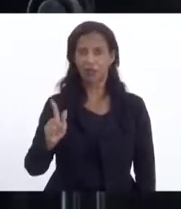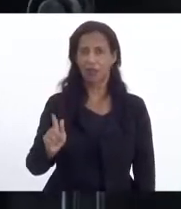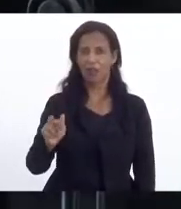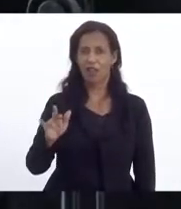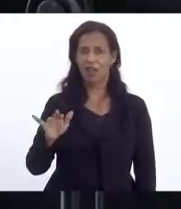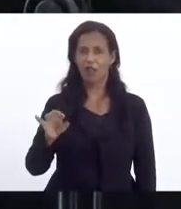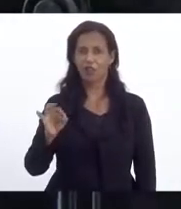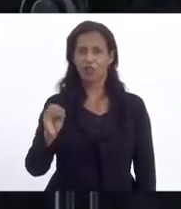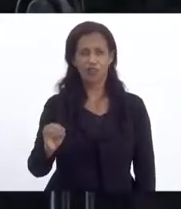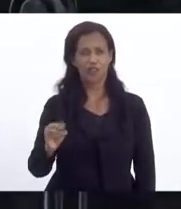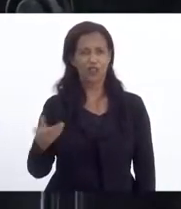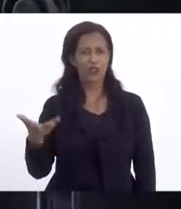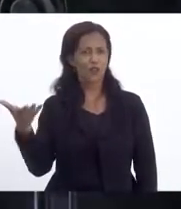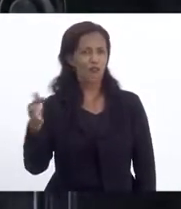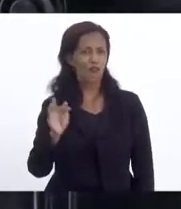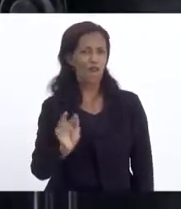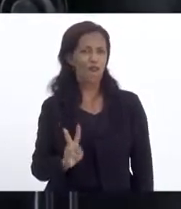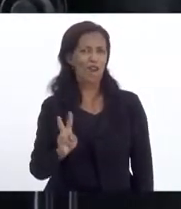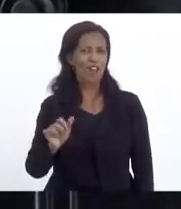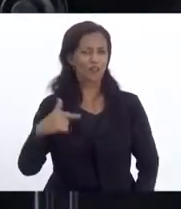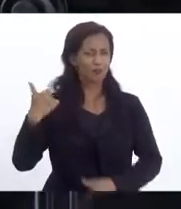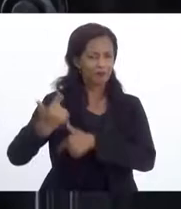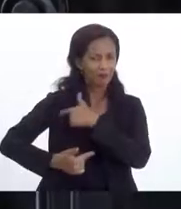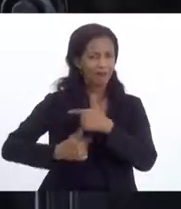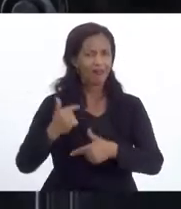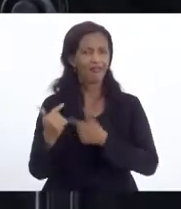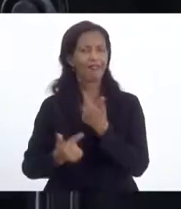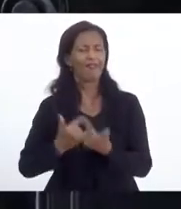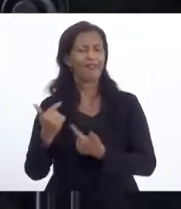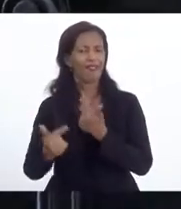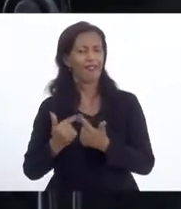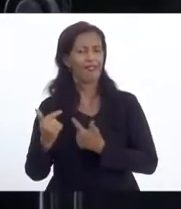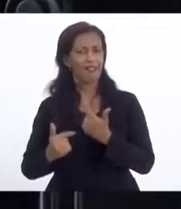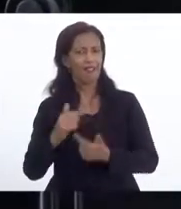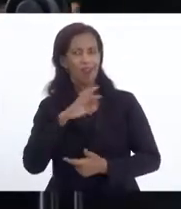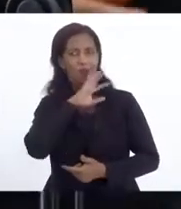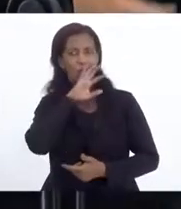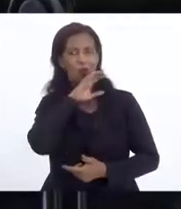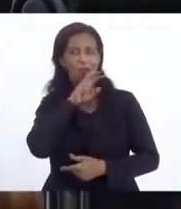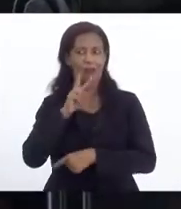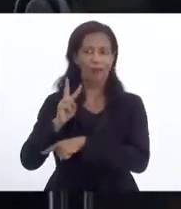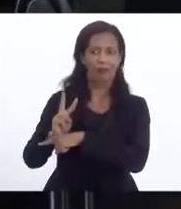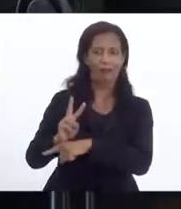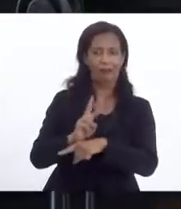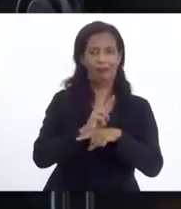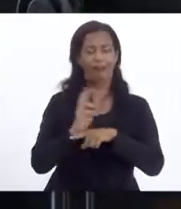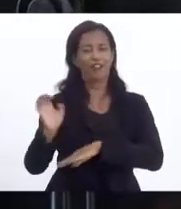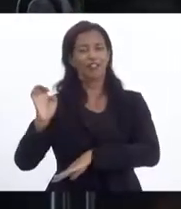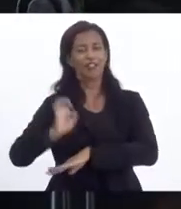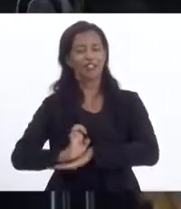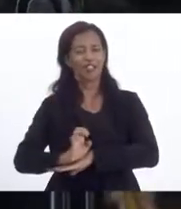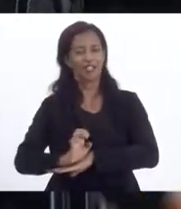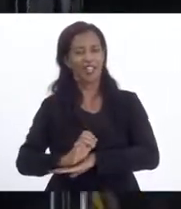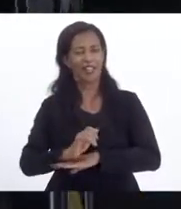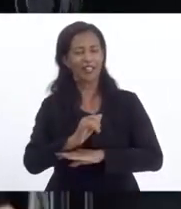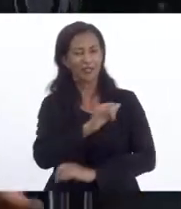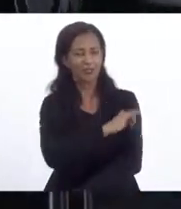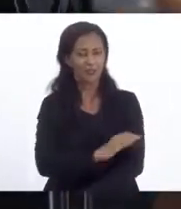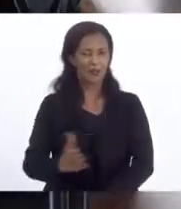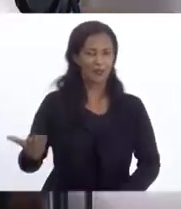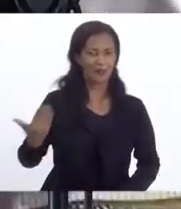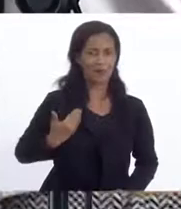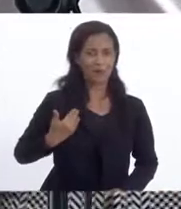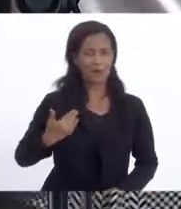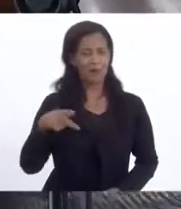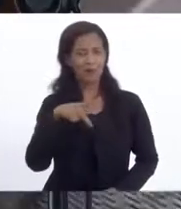nosso anfitrião. Eu sei que o Vladimir é um batalhador aí, um leão na defesa dos royalties do Estado do Rio de Janeiro, né? Meu colega,